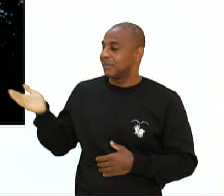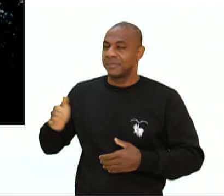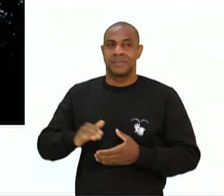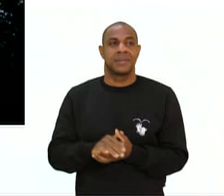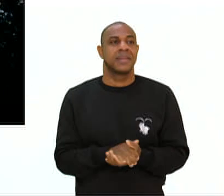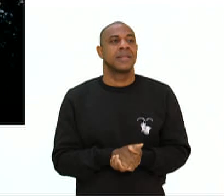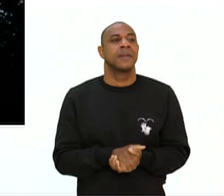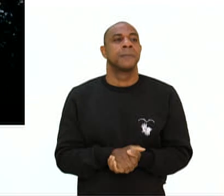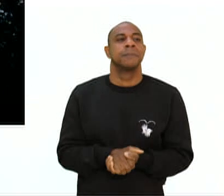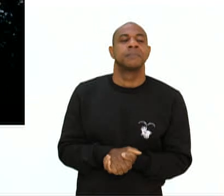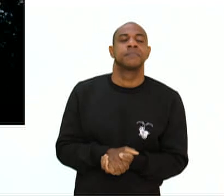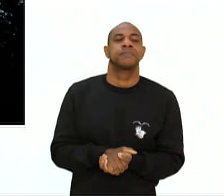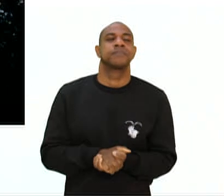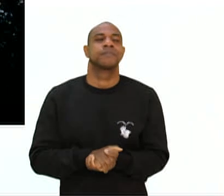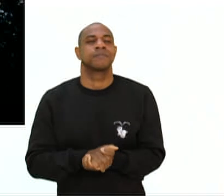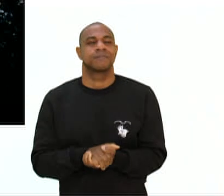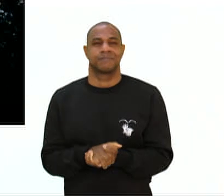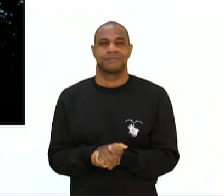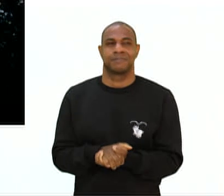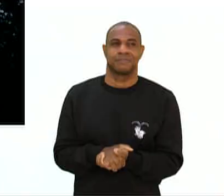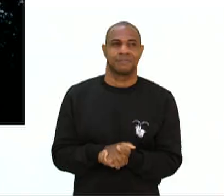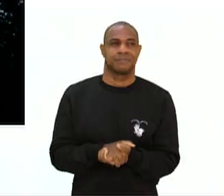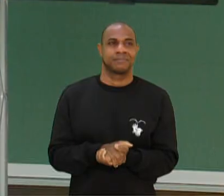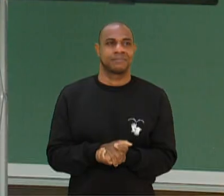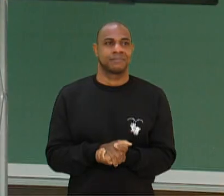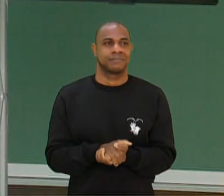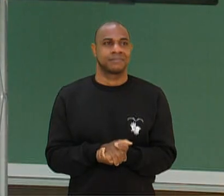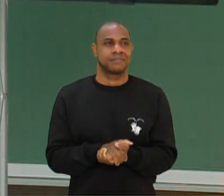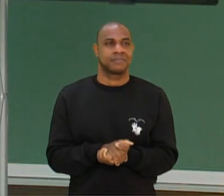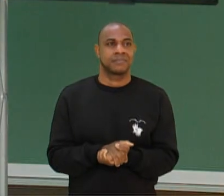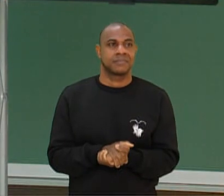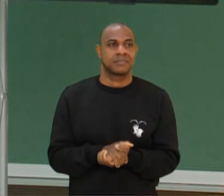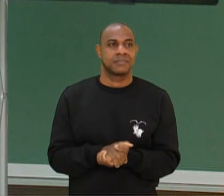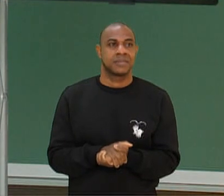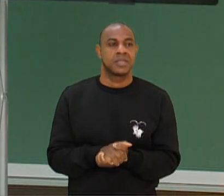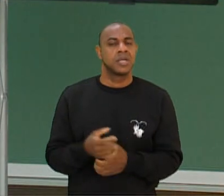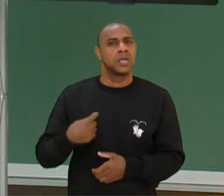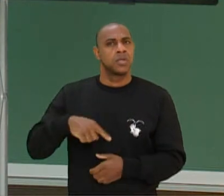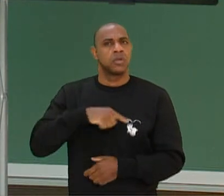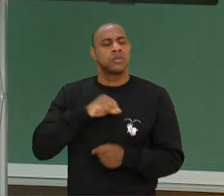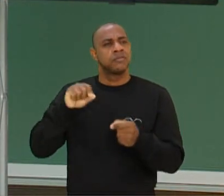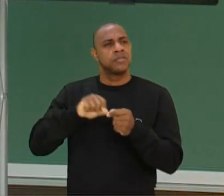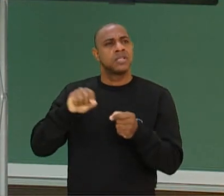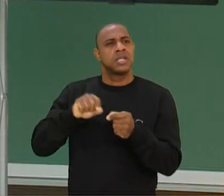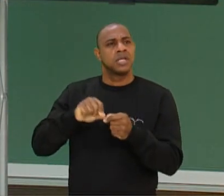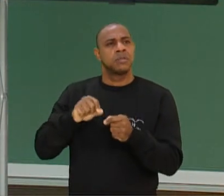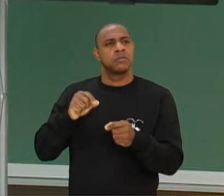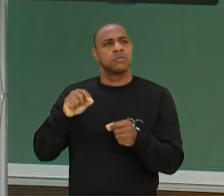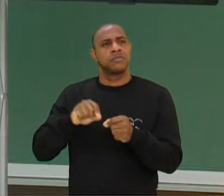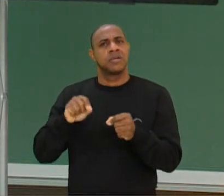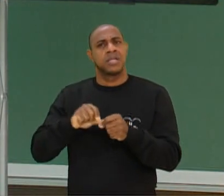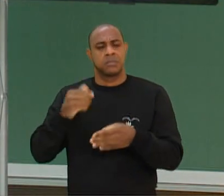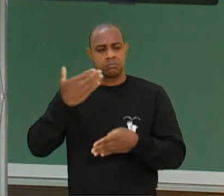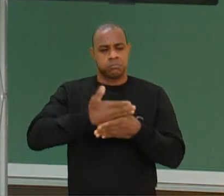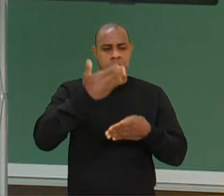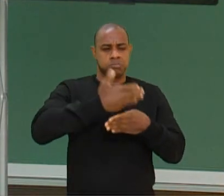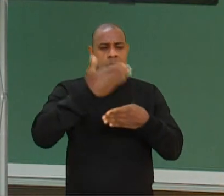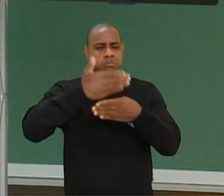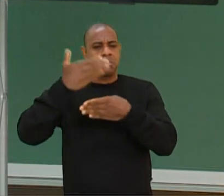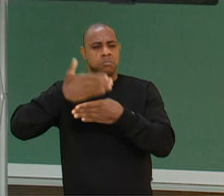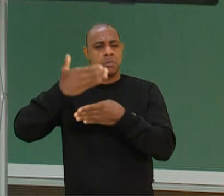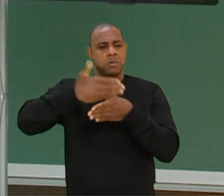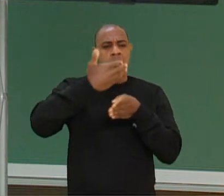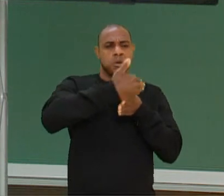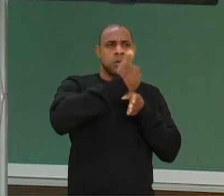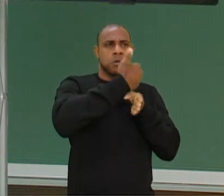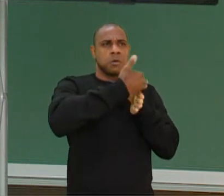and not enough bridges. Isaac Newton falou isso, ok? Nós construímos muitas paredes, muitos muros aqui